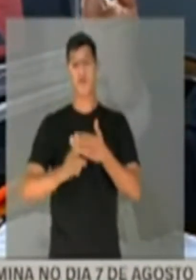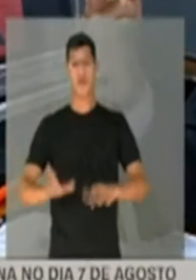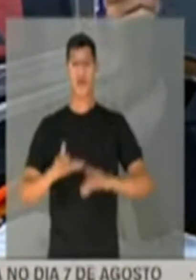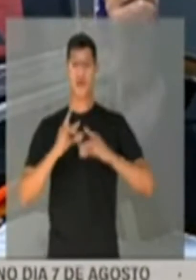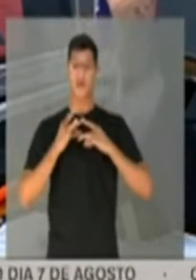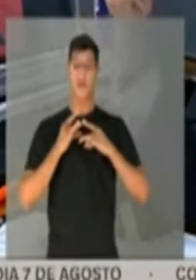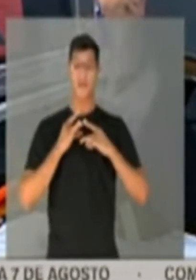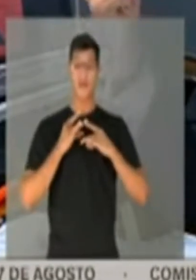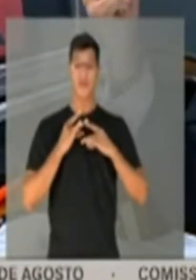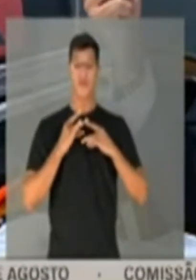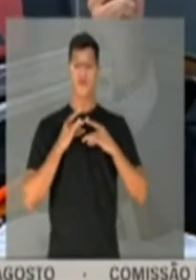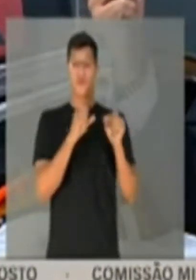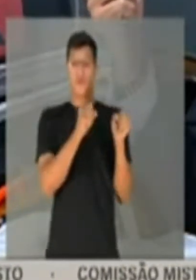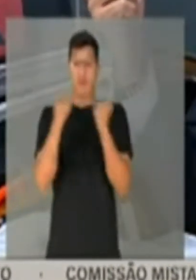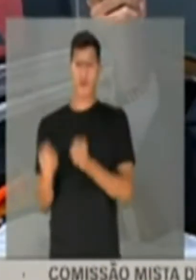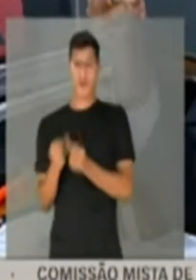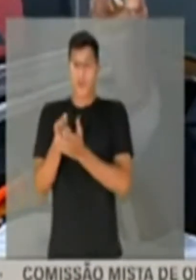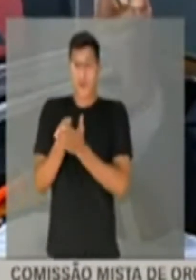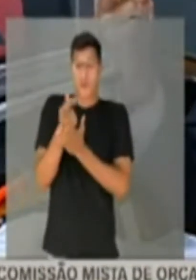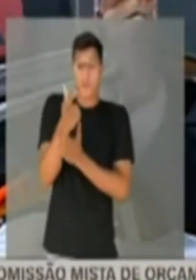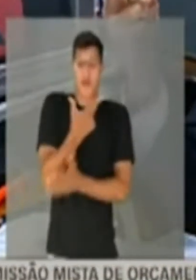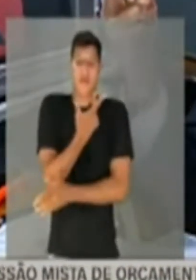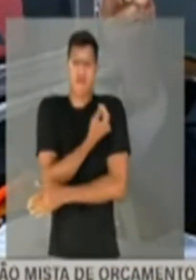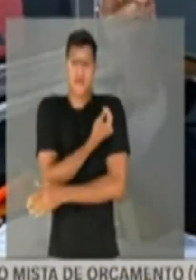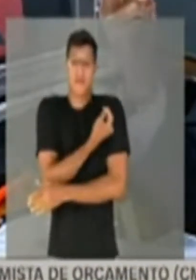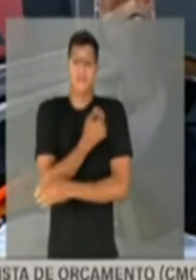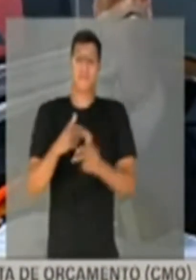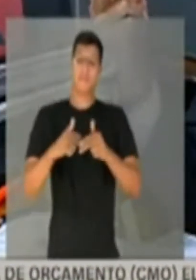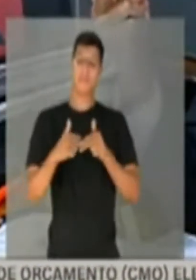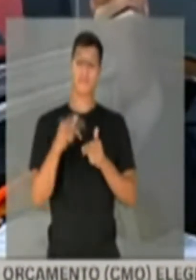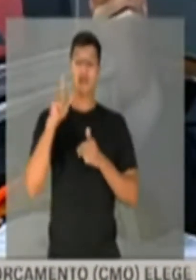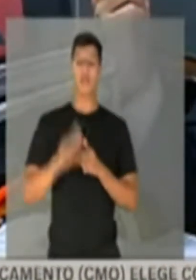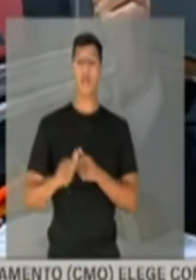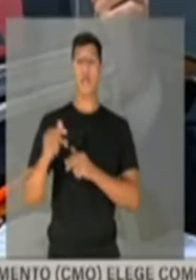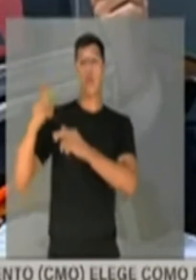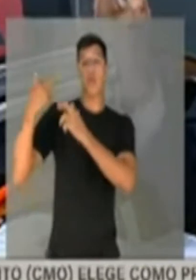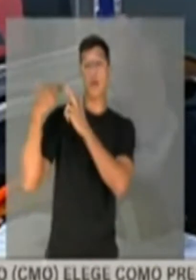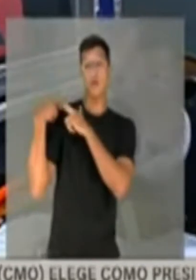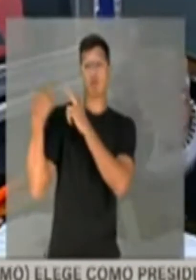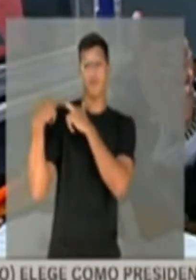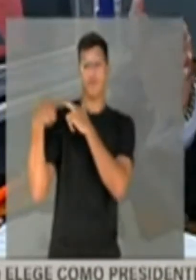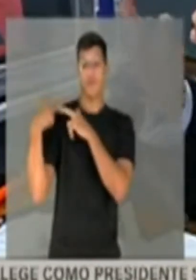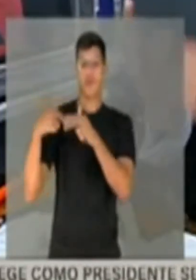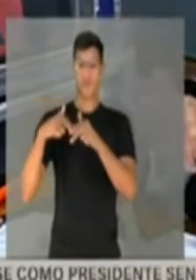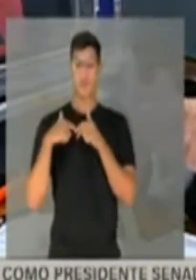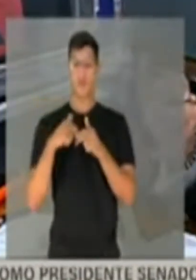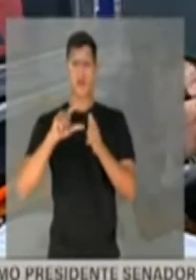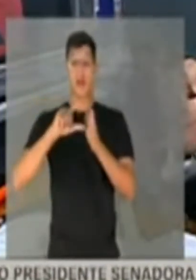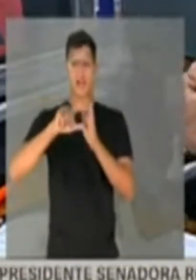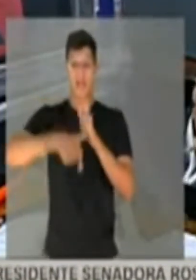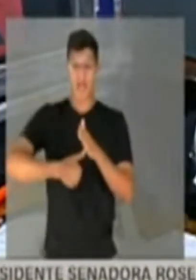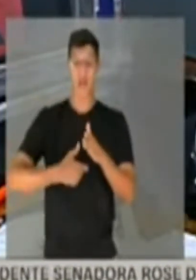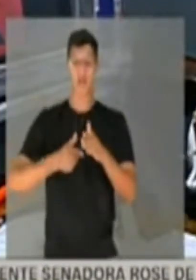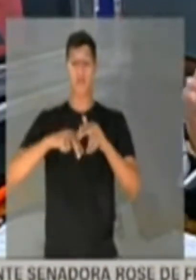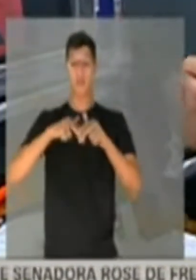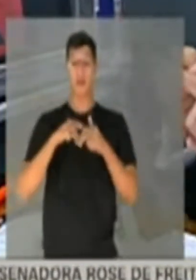recebeu superpoderes para comprar vacinas, portanto, é o grande responsável pelos atrasos,